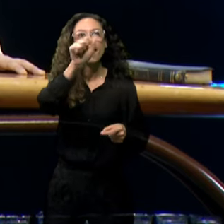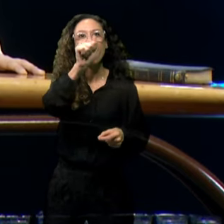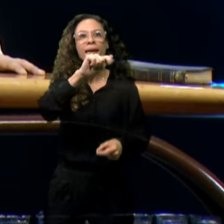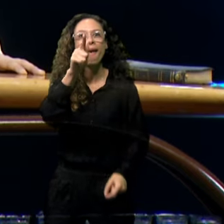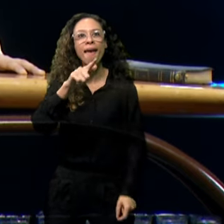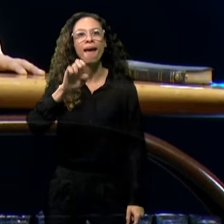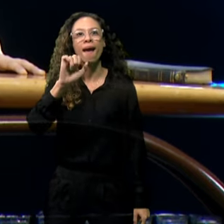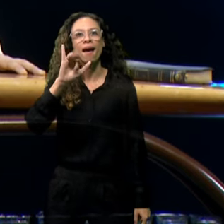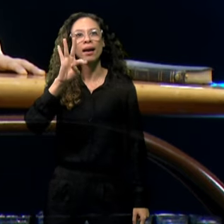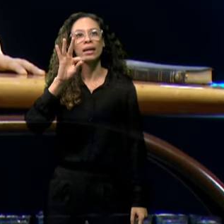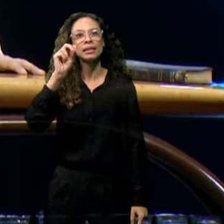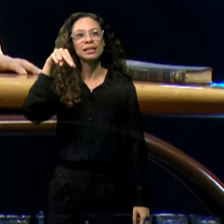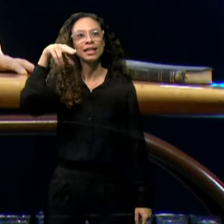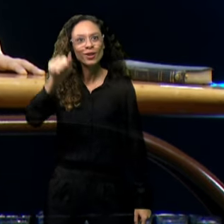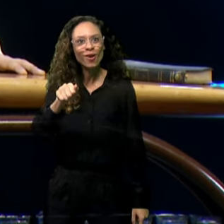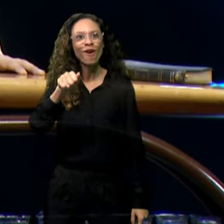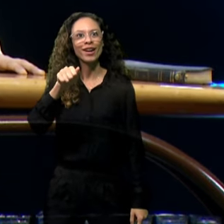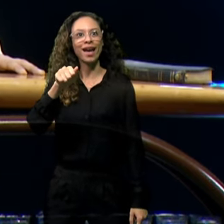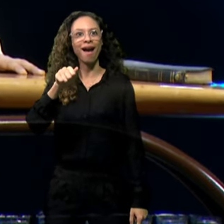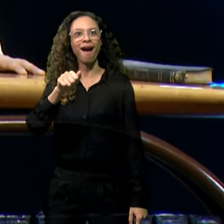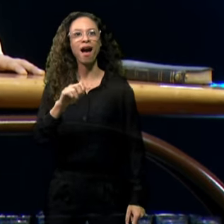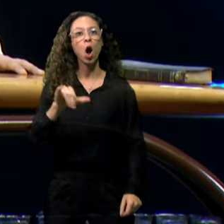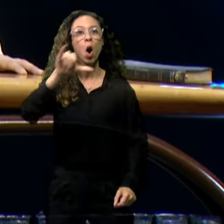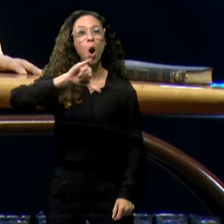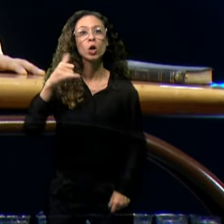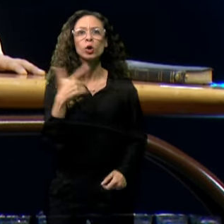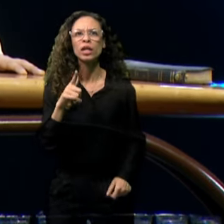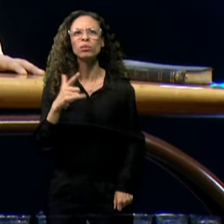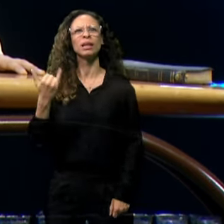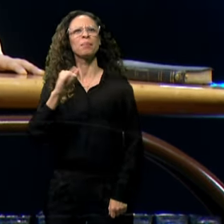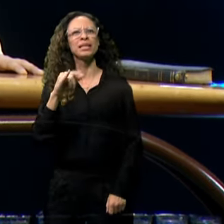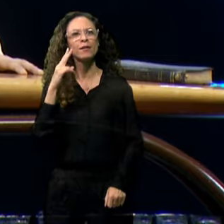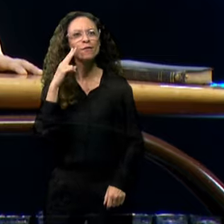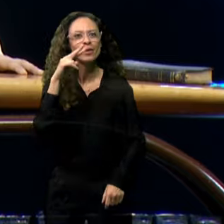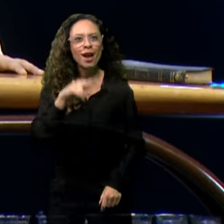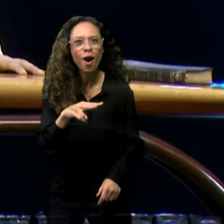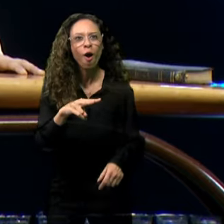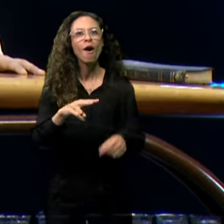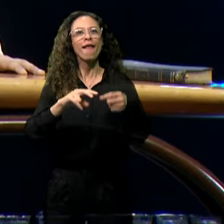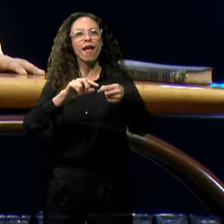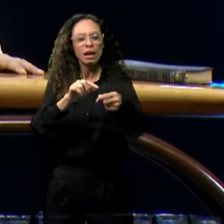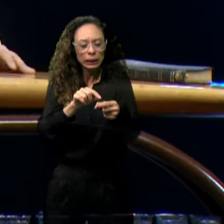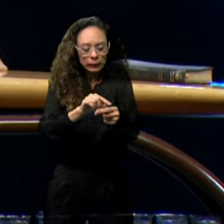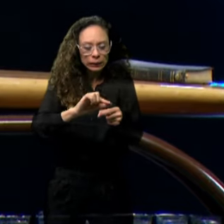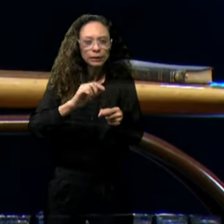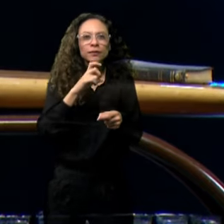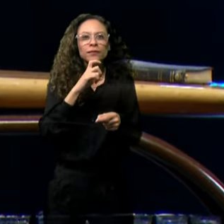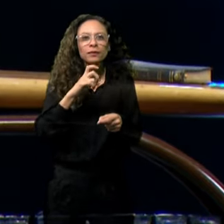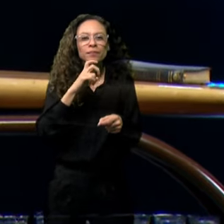Mas aquelas que são esmagadas produzem um óleo poderoso